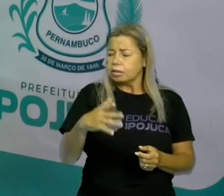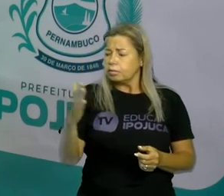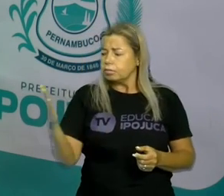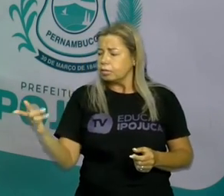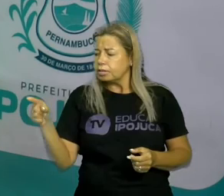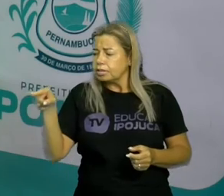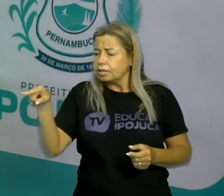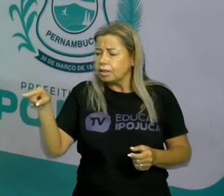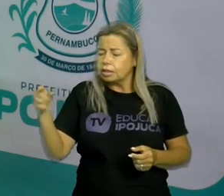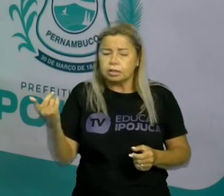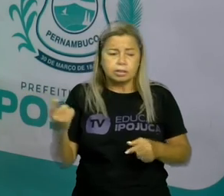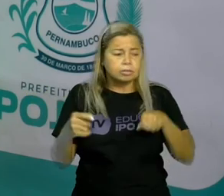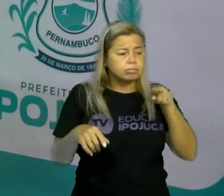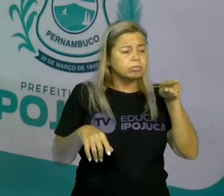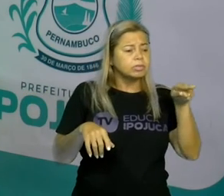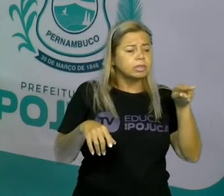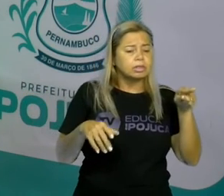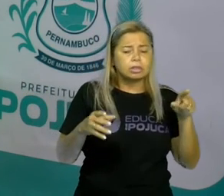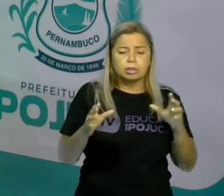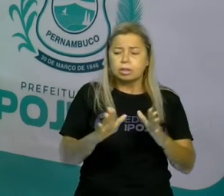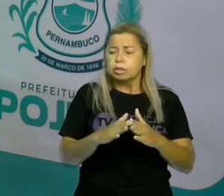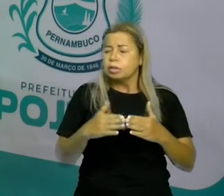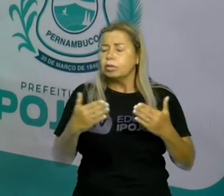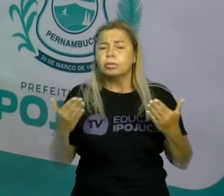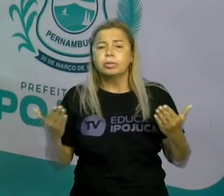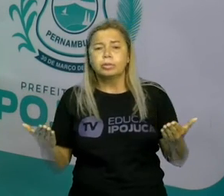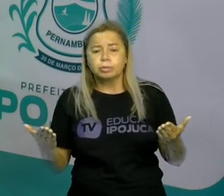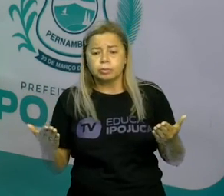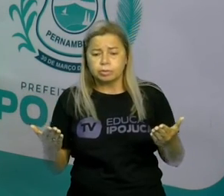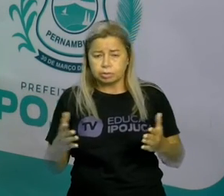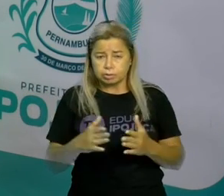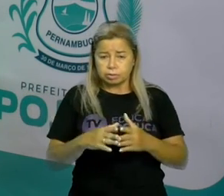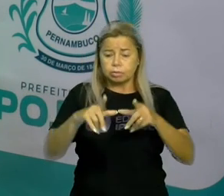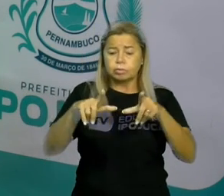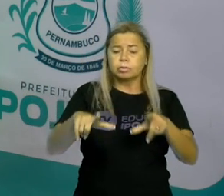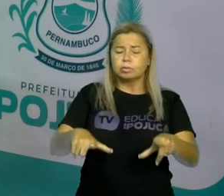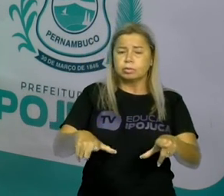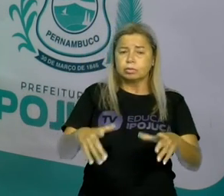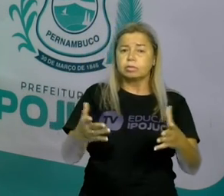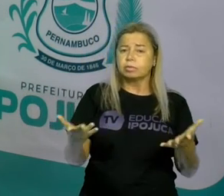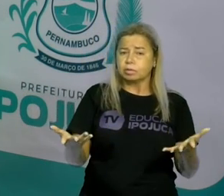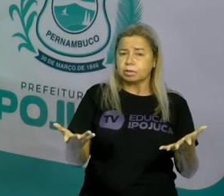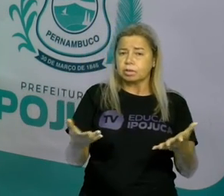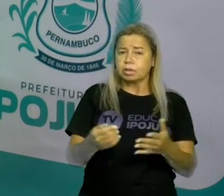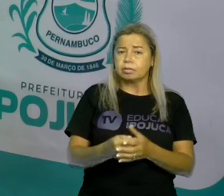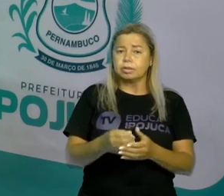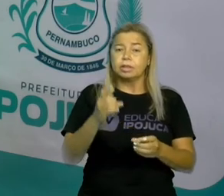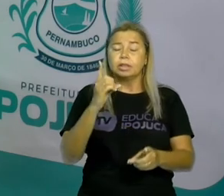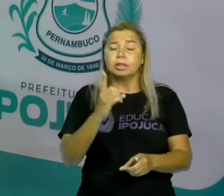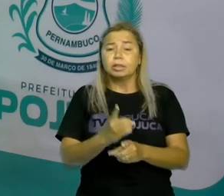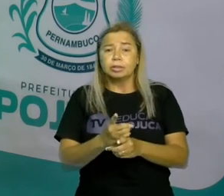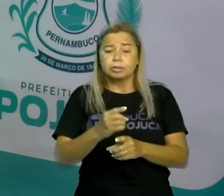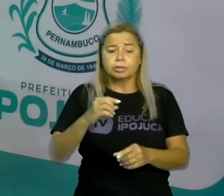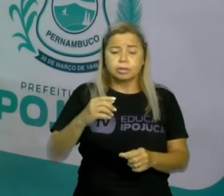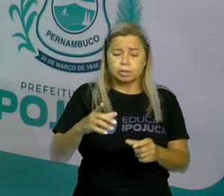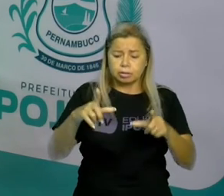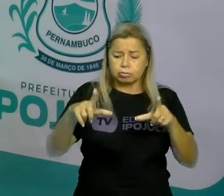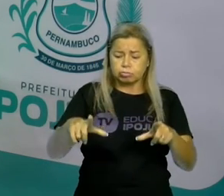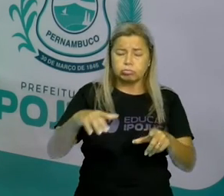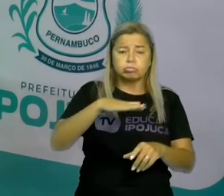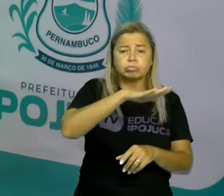direita, à esquerda. Então, localizar um objeto em um espaço precisa-se de